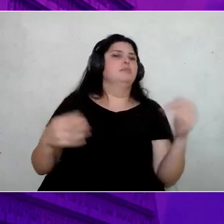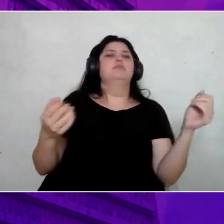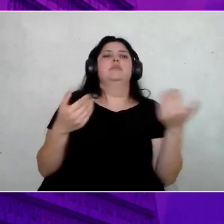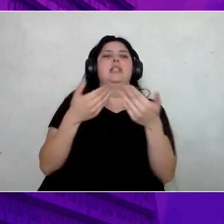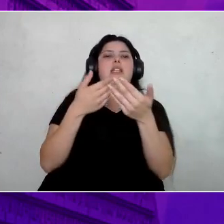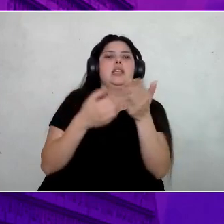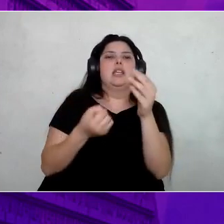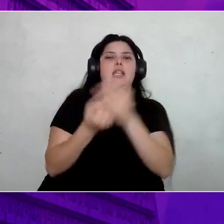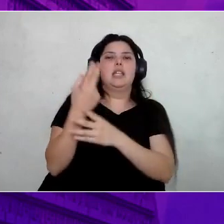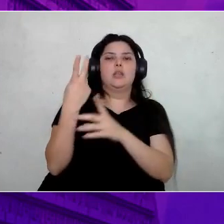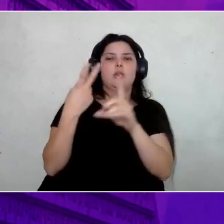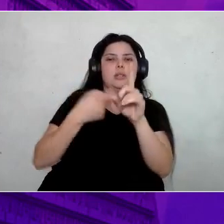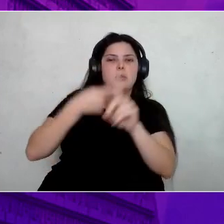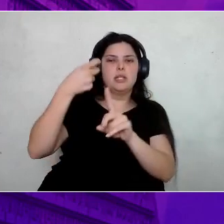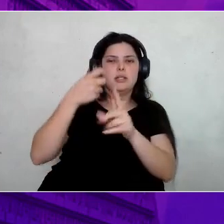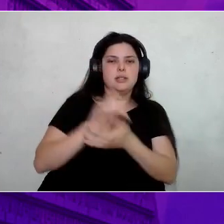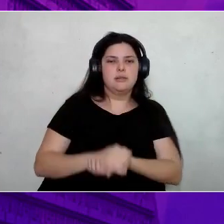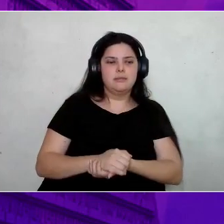meses.